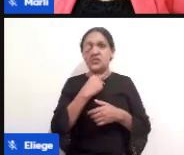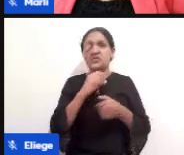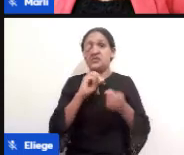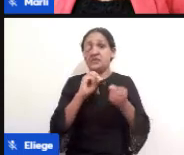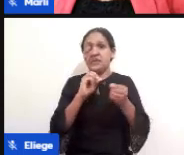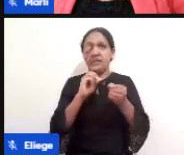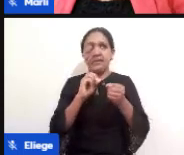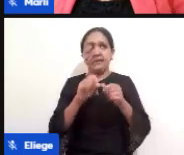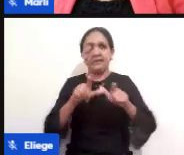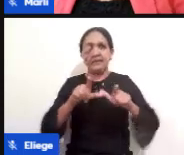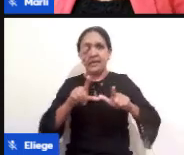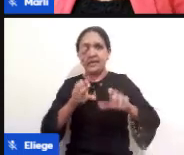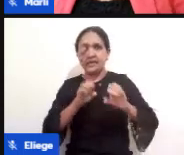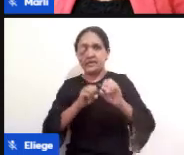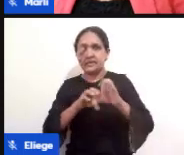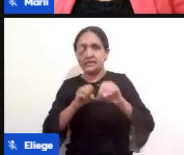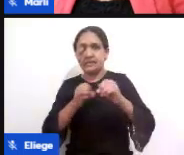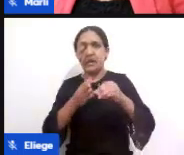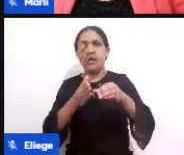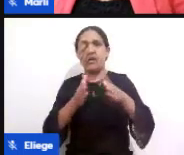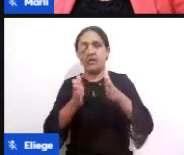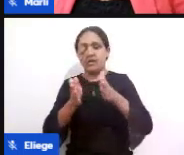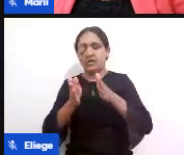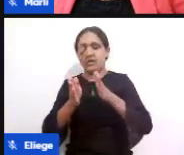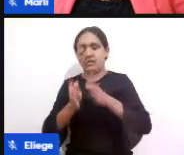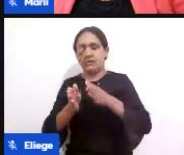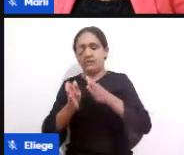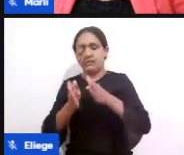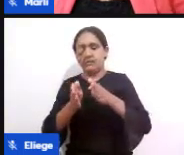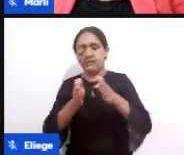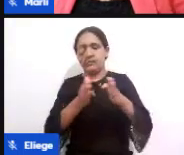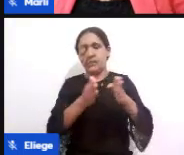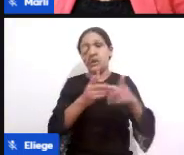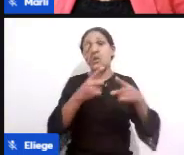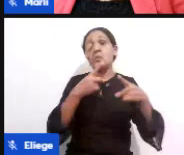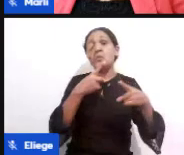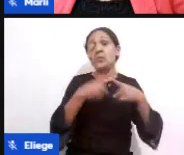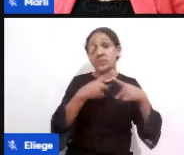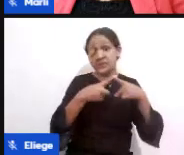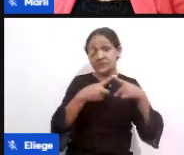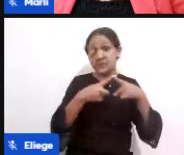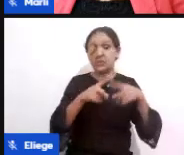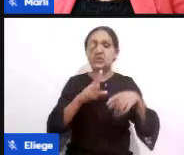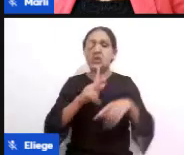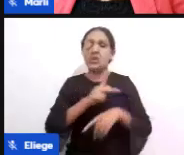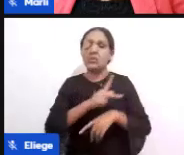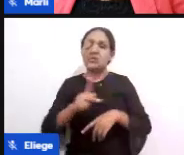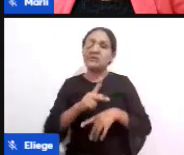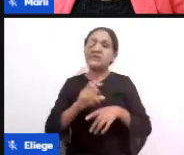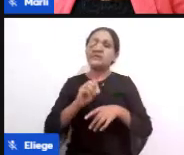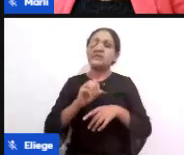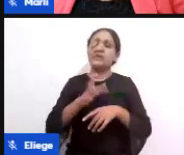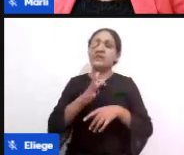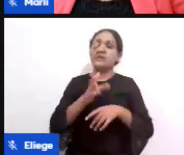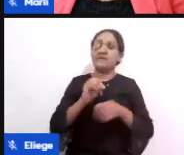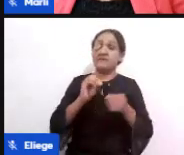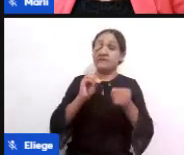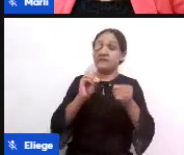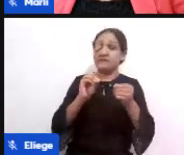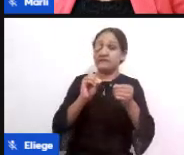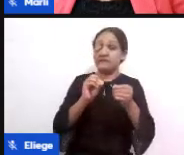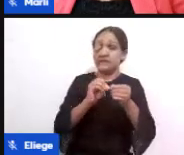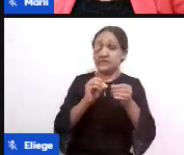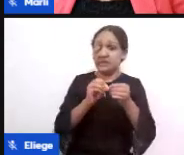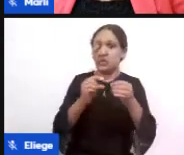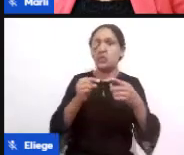por que eu digo isso? Porque no momento que o professor procura conectar os componentes curriculares, ou falando